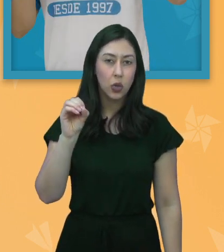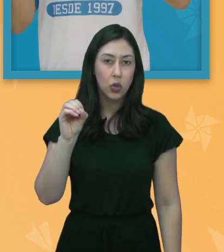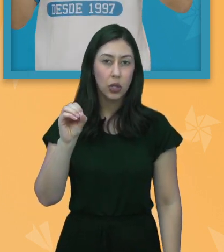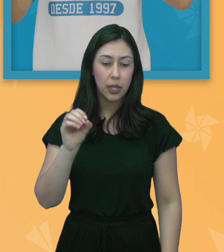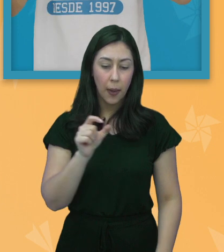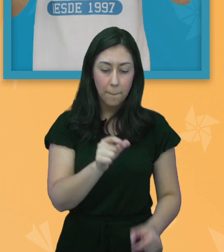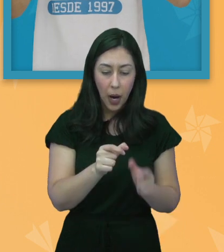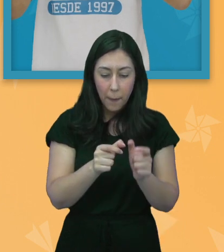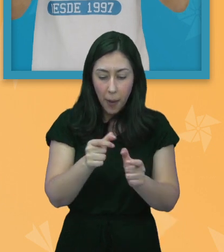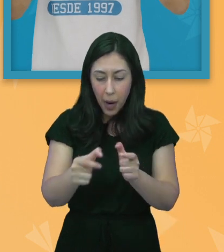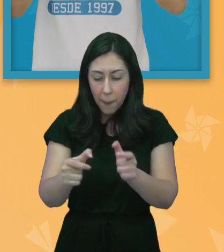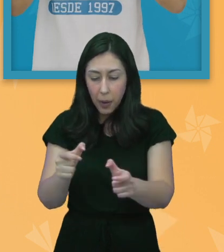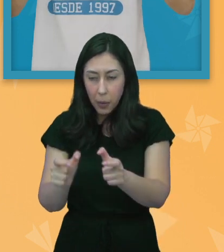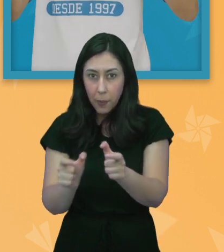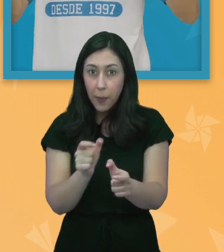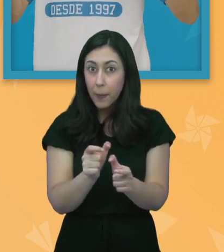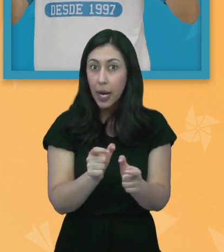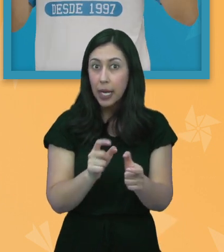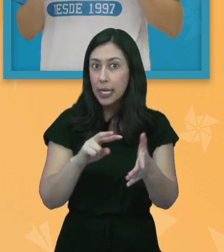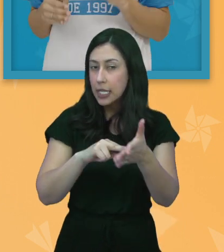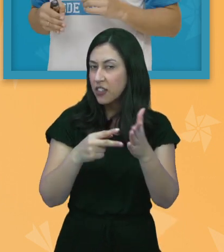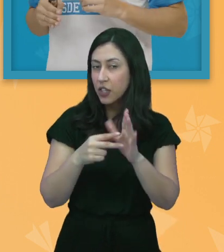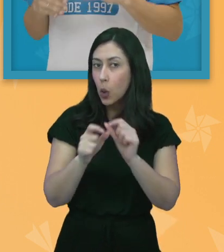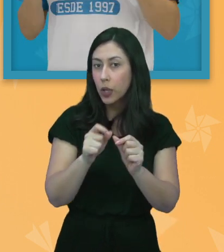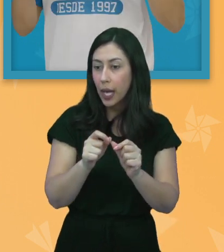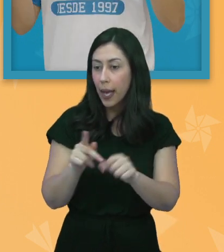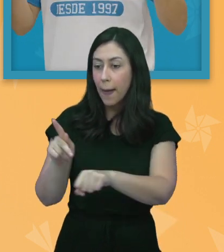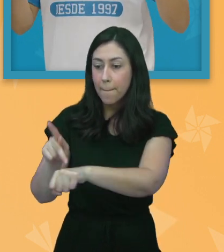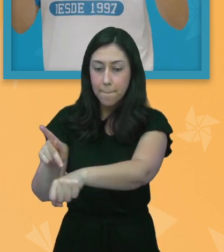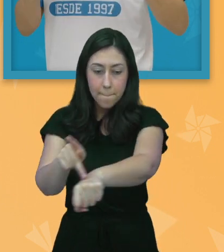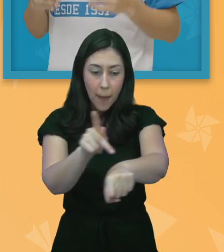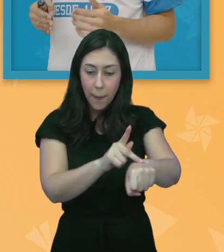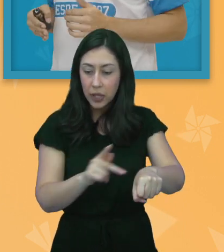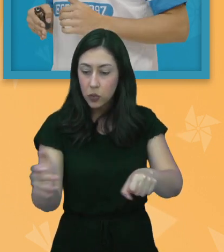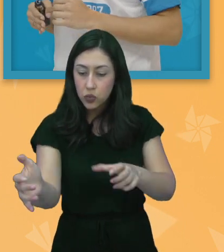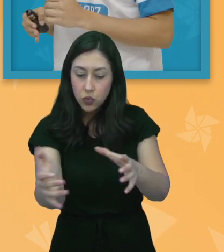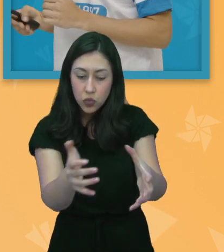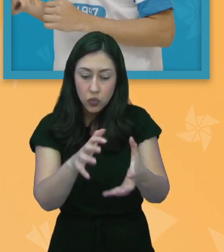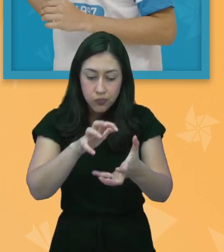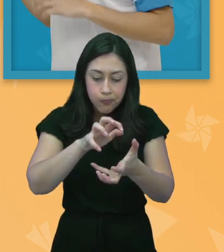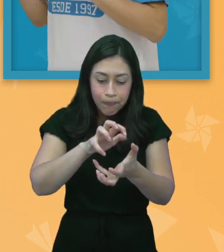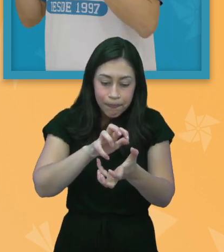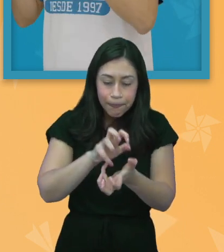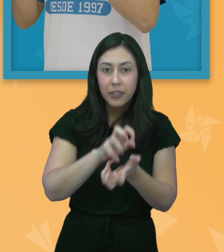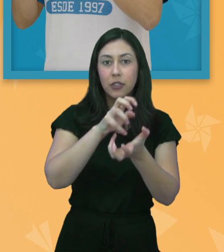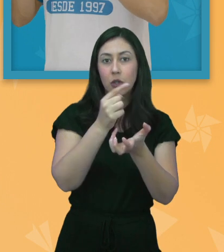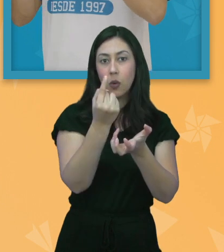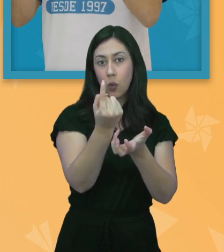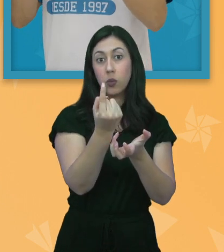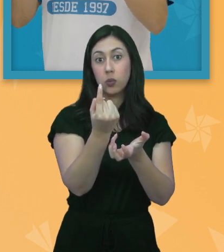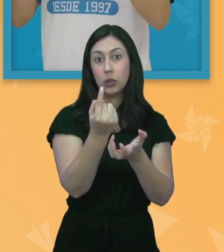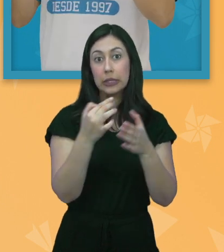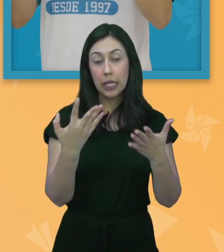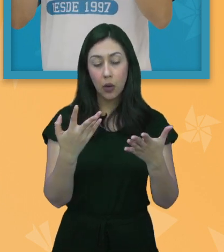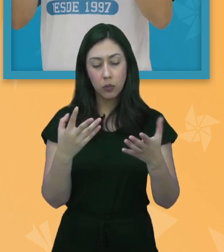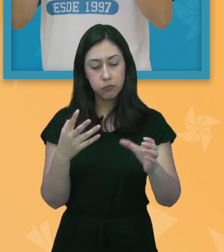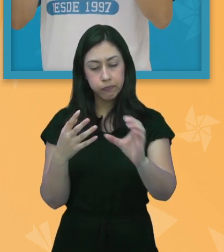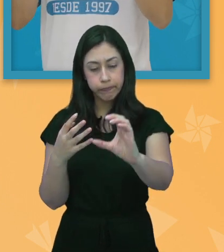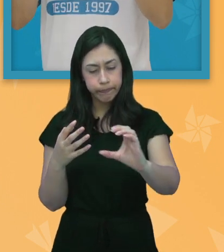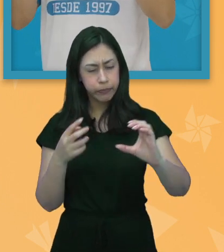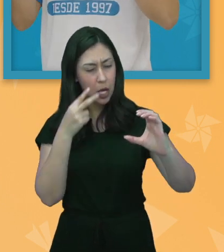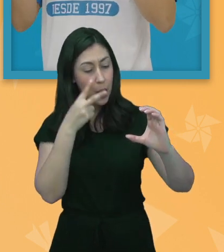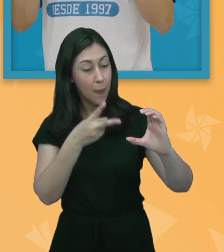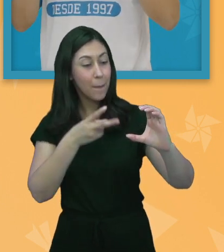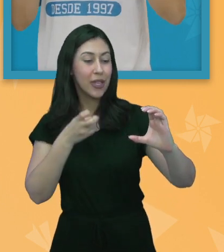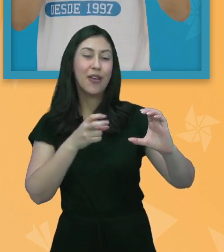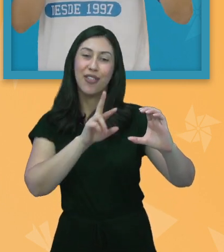marcas diferentes, que é uma pedra composta de outros tipos de pedras e rochas ali envolvidos. Então você consegue visualizar